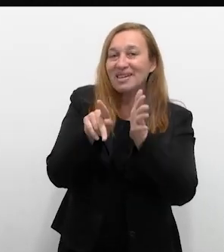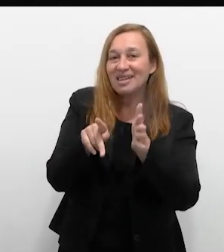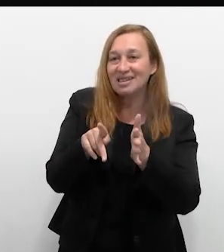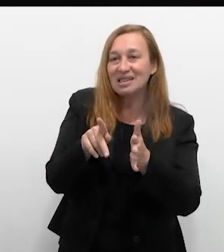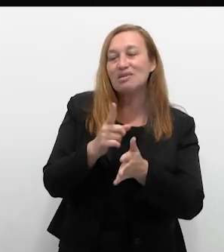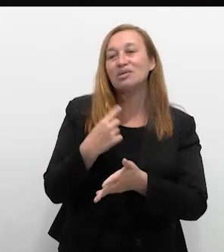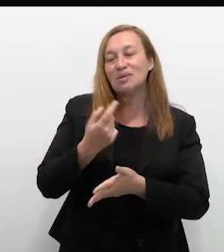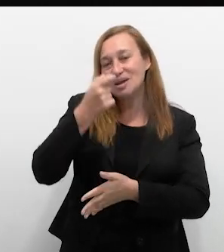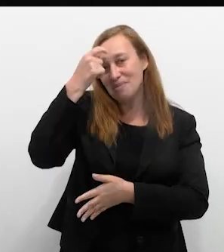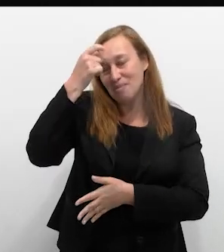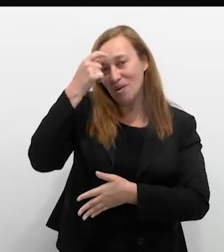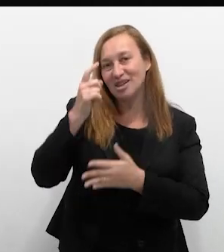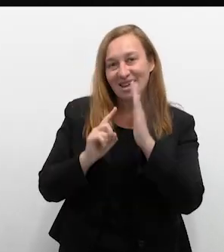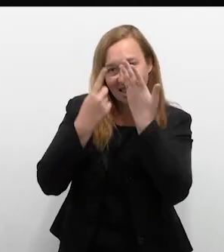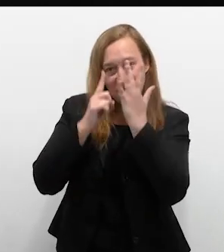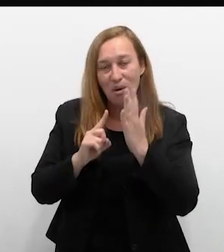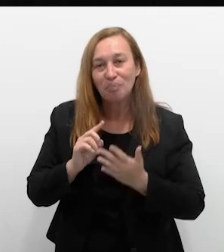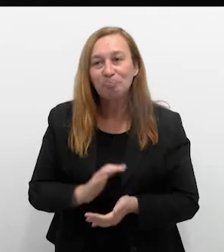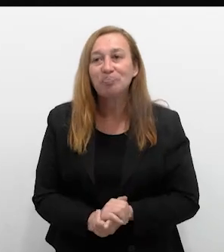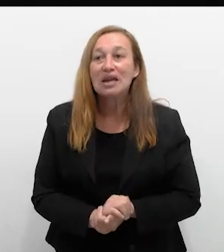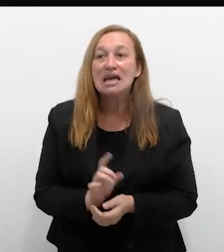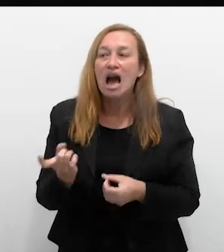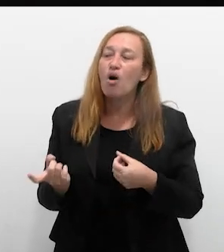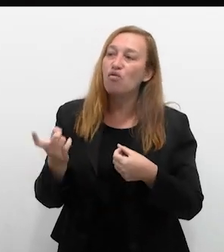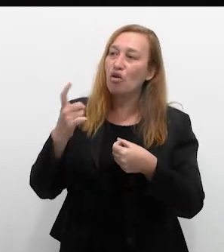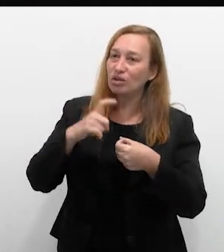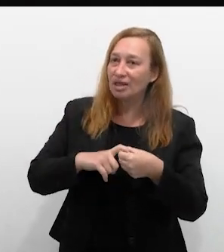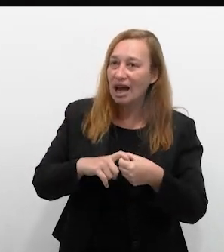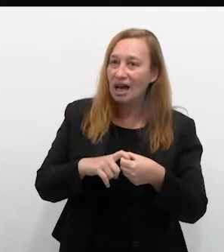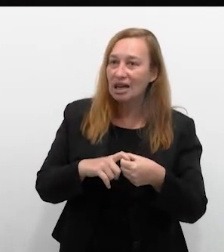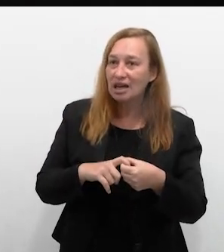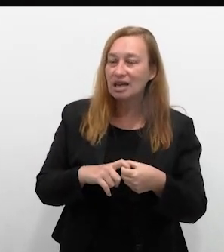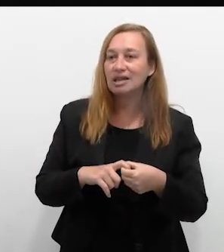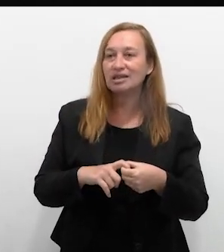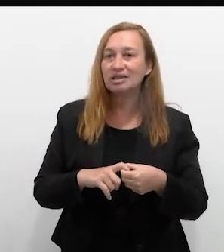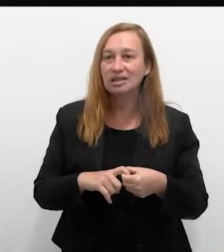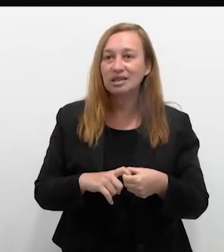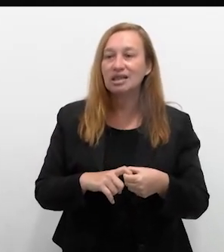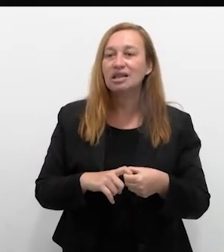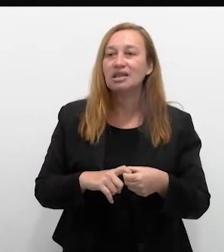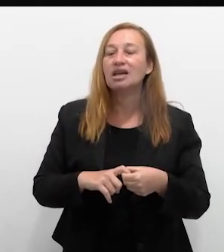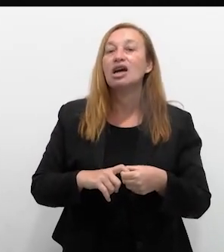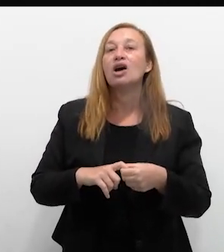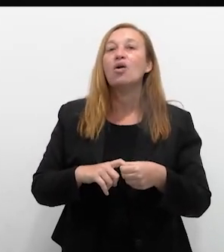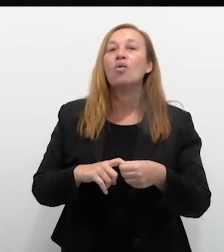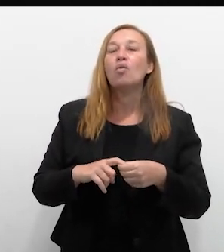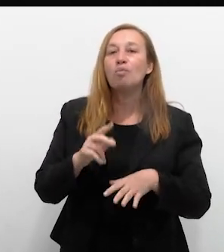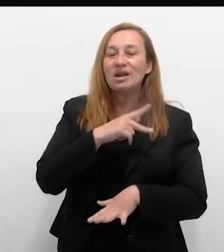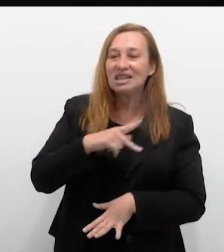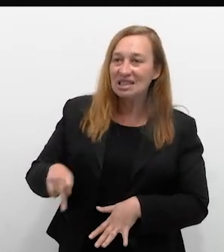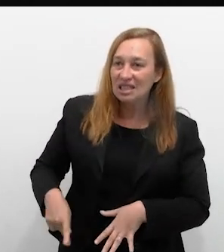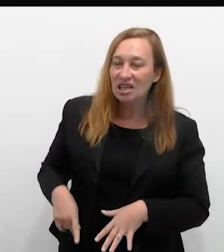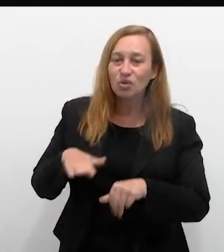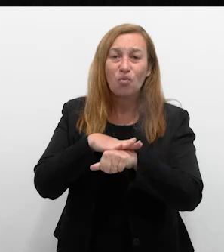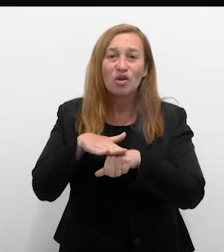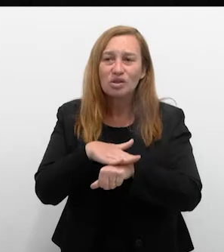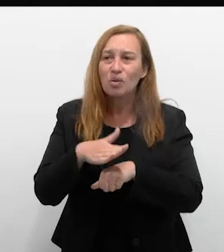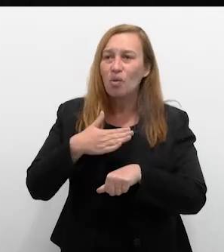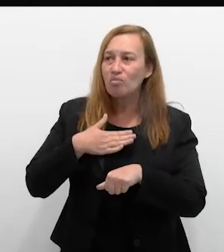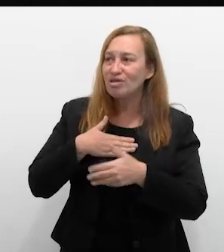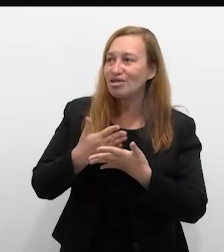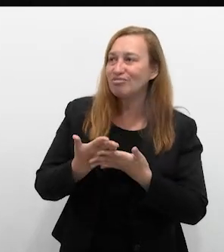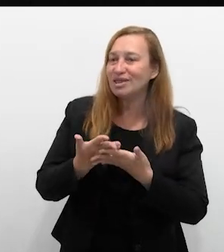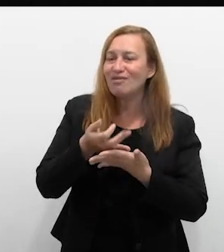parte dessa memória afetiva que todos nós temos do Carnaval. E ao voltar da cerimônia, o presidente conversou comigo, estava todo mundo